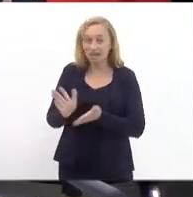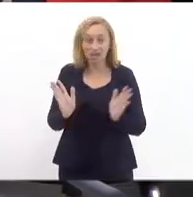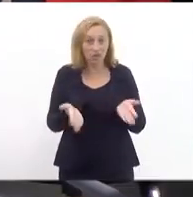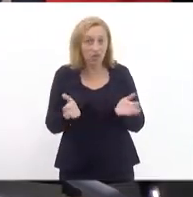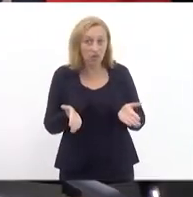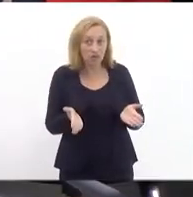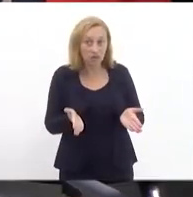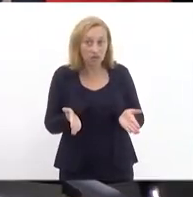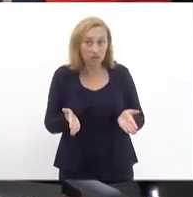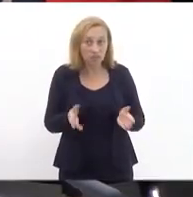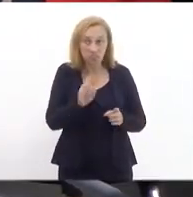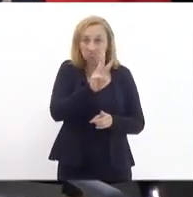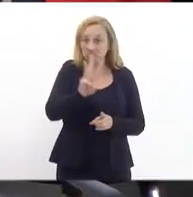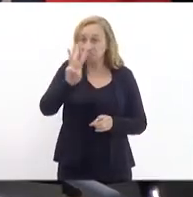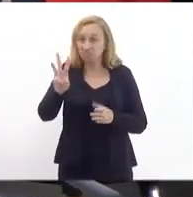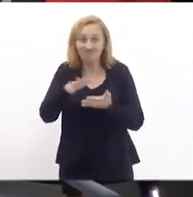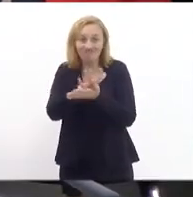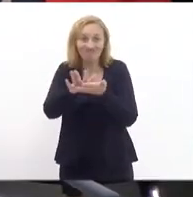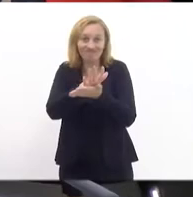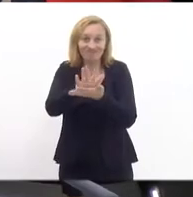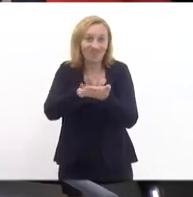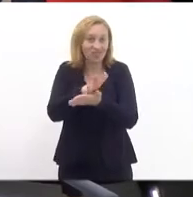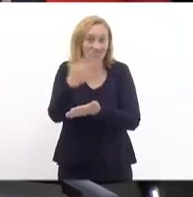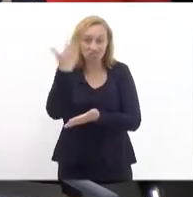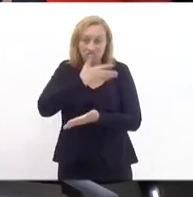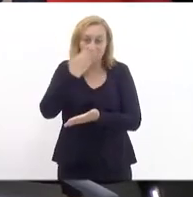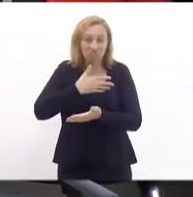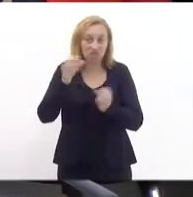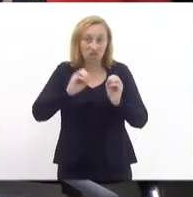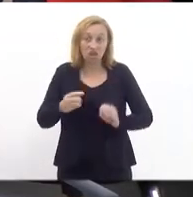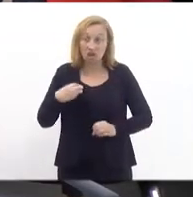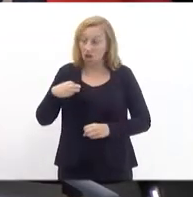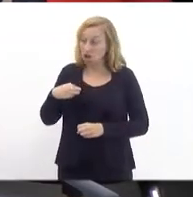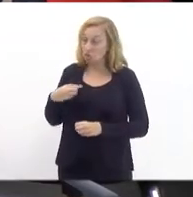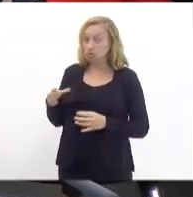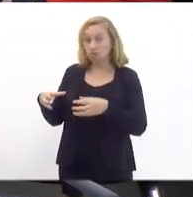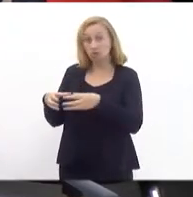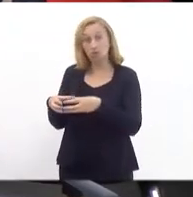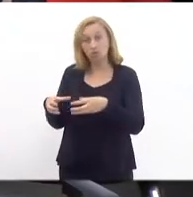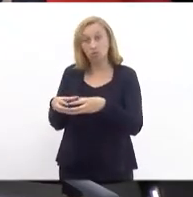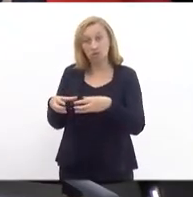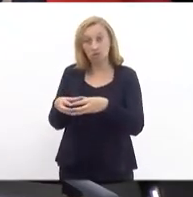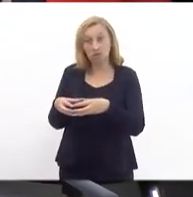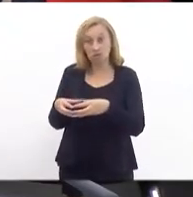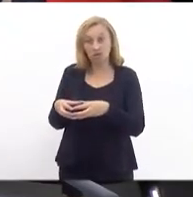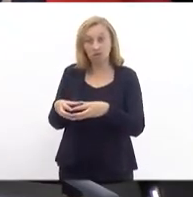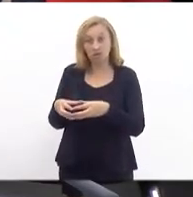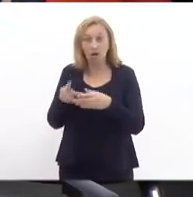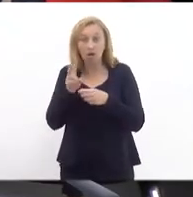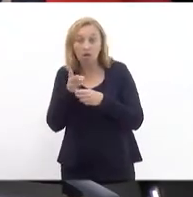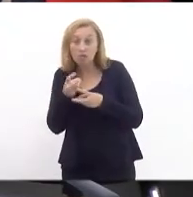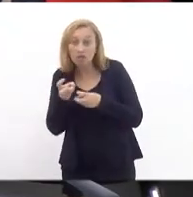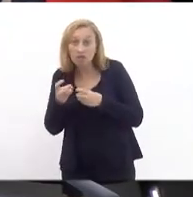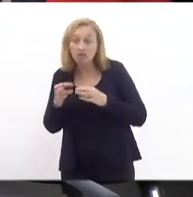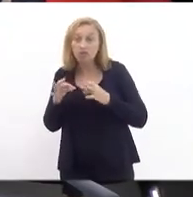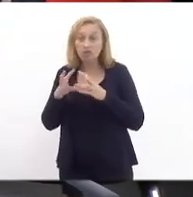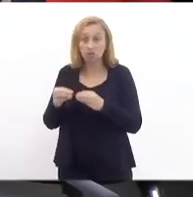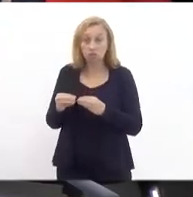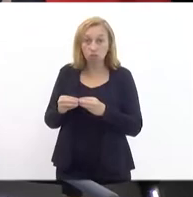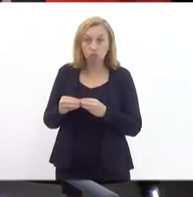porque não está lá listado, eu presido a comissão, né, que está averiguando o Pacto RJ,